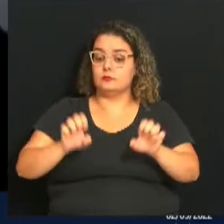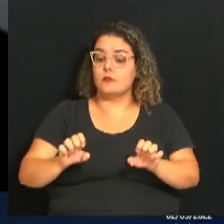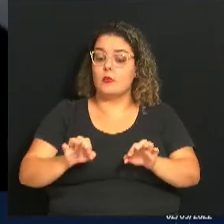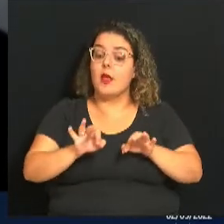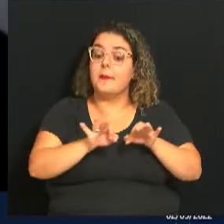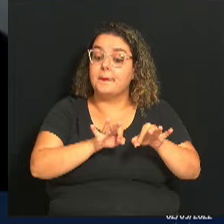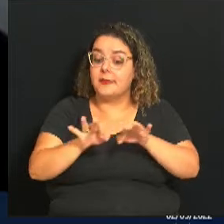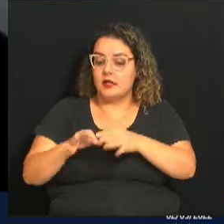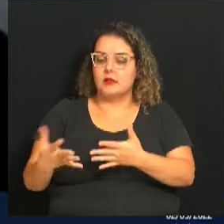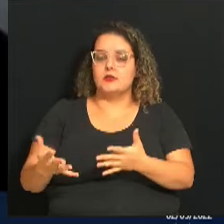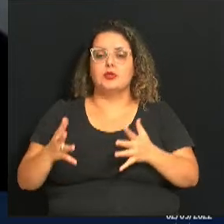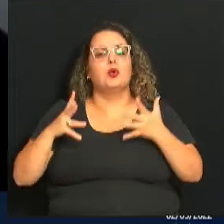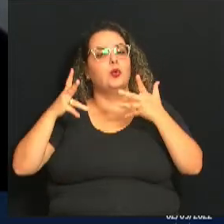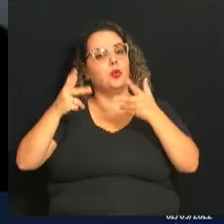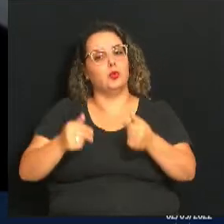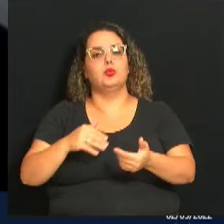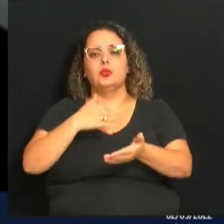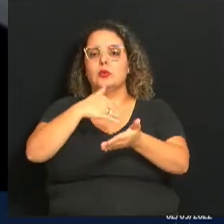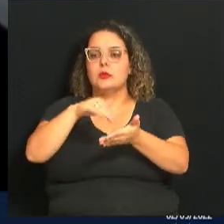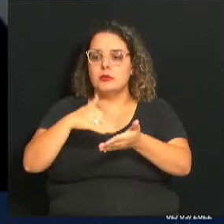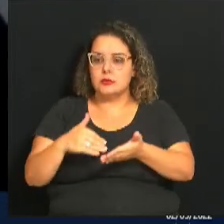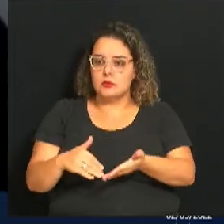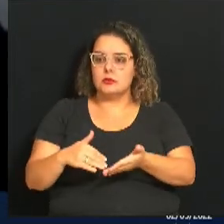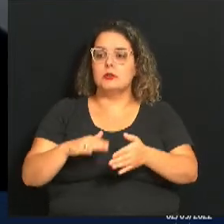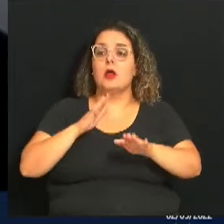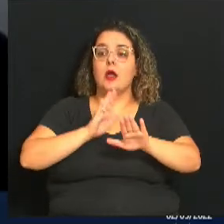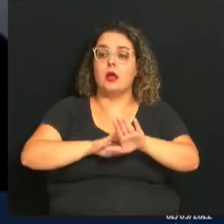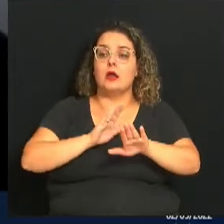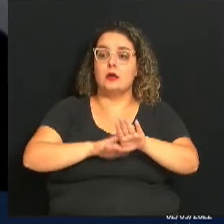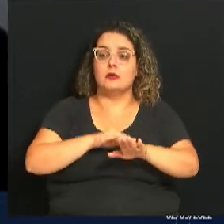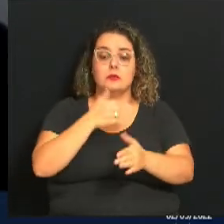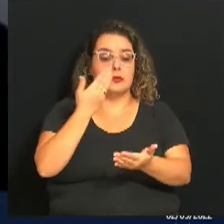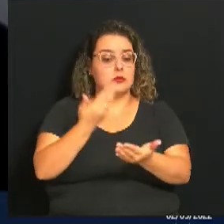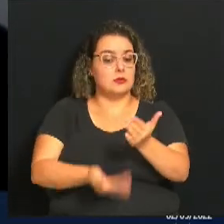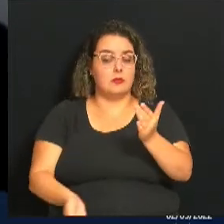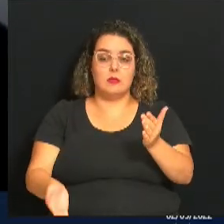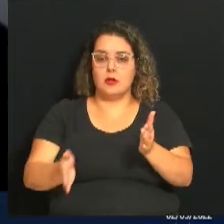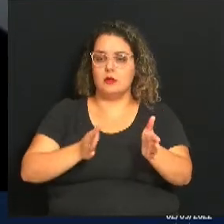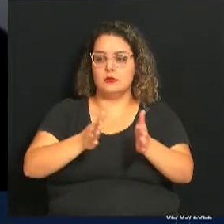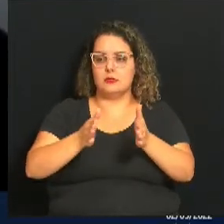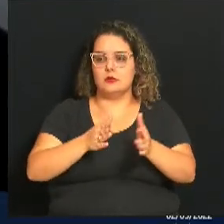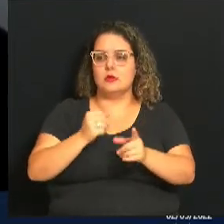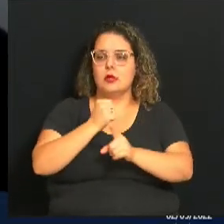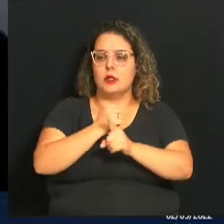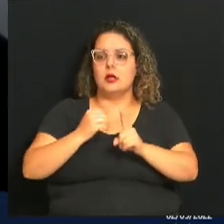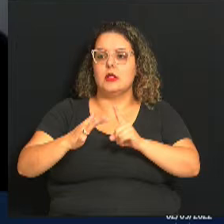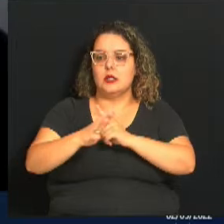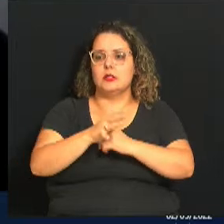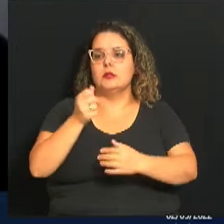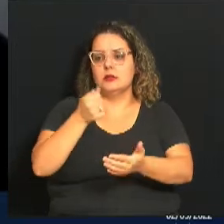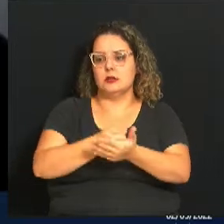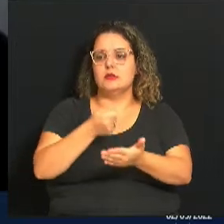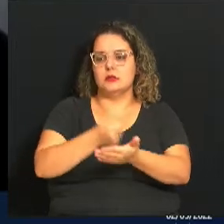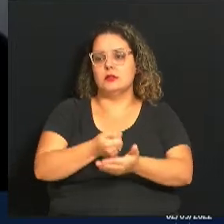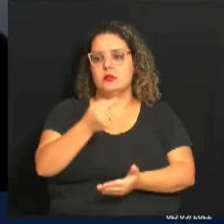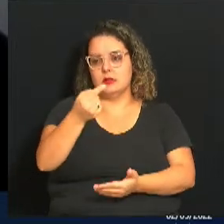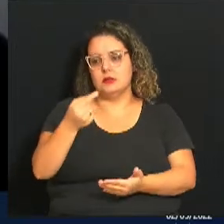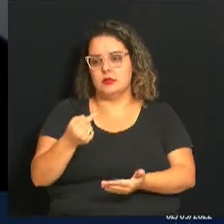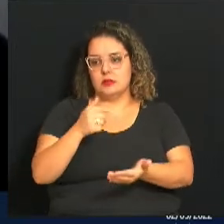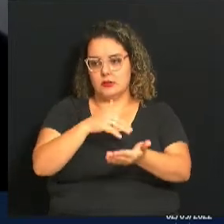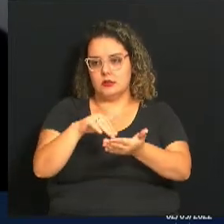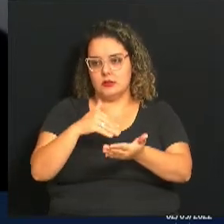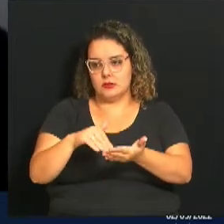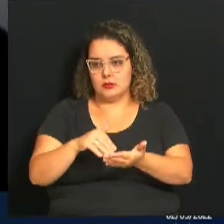planejada com todas as secretarias e que essas ações não se percam no tempo e a sociedade pode cobrar cada secretaria na implementação